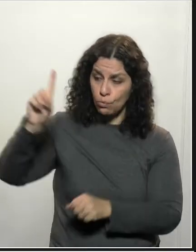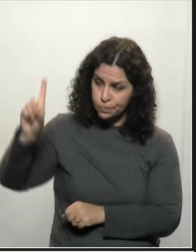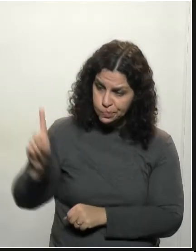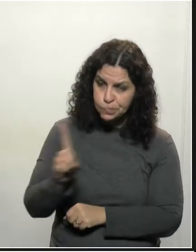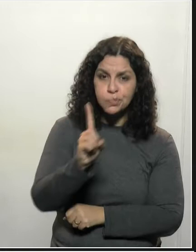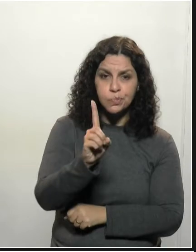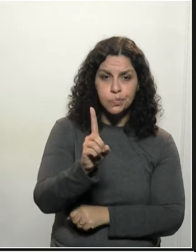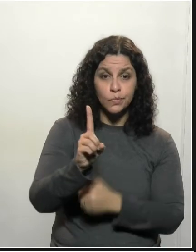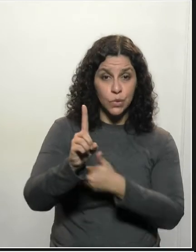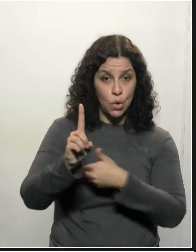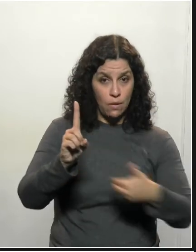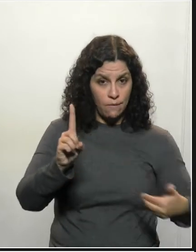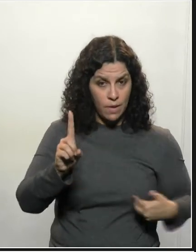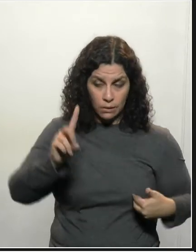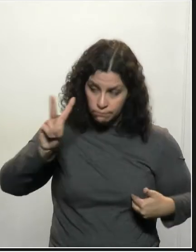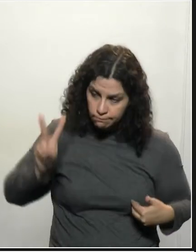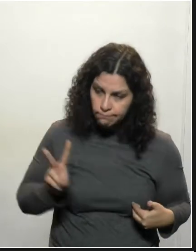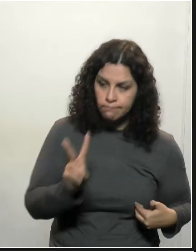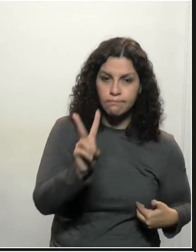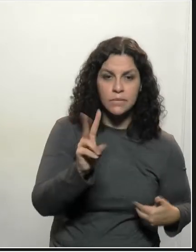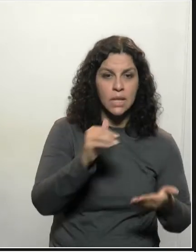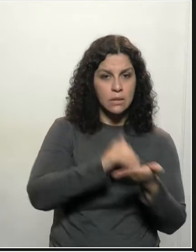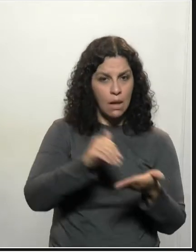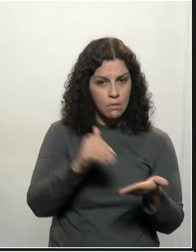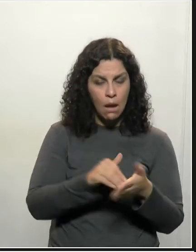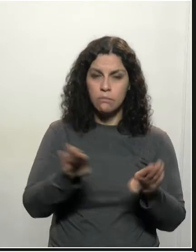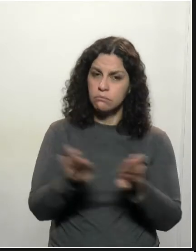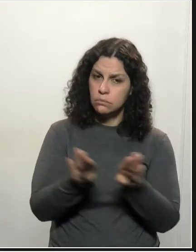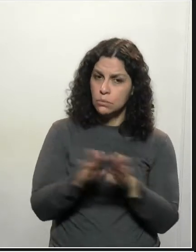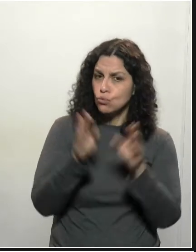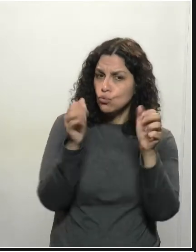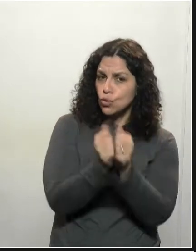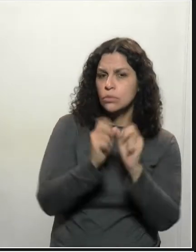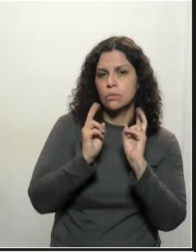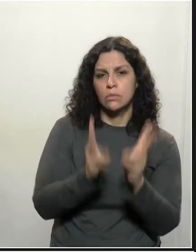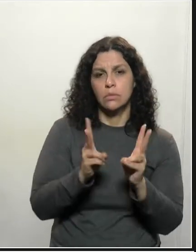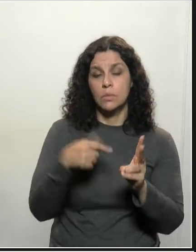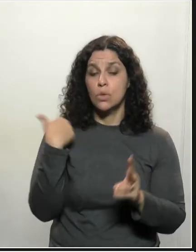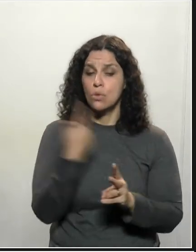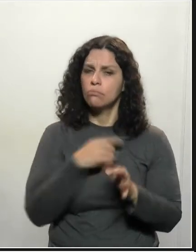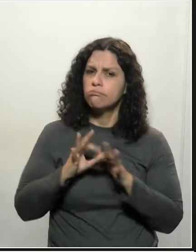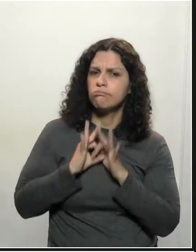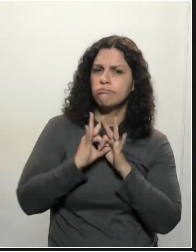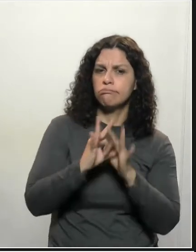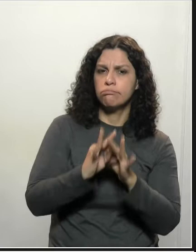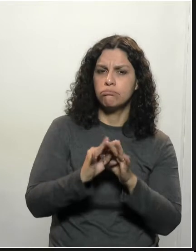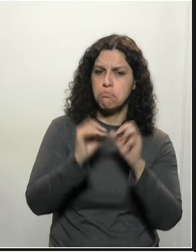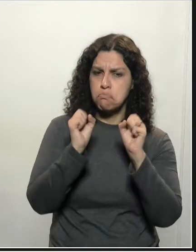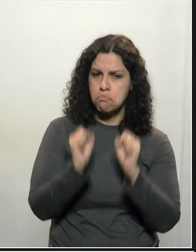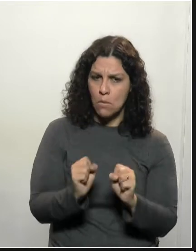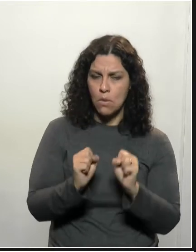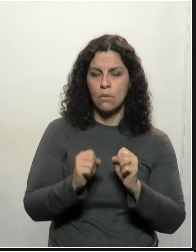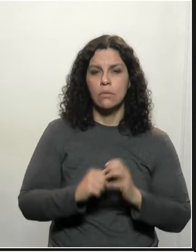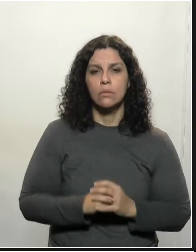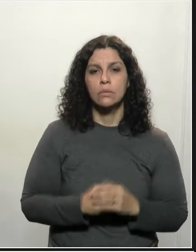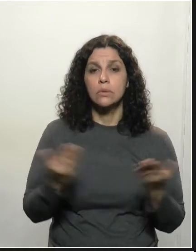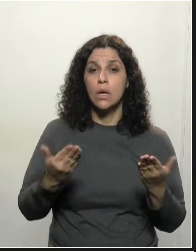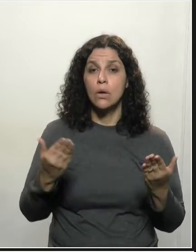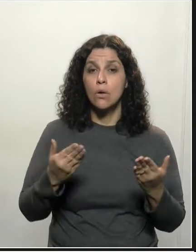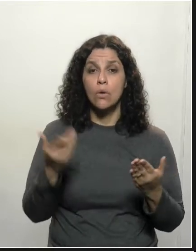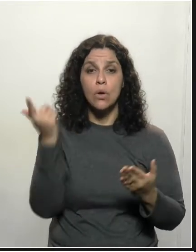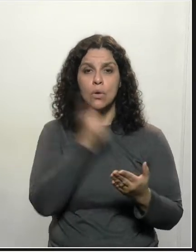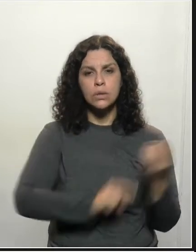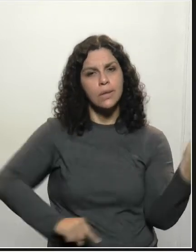aqui, secretário de Saúde e toda a equipe está aqui para que todos juntos a gente possa